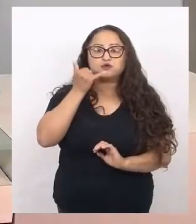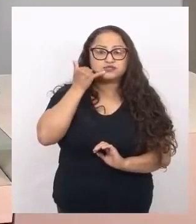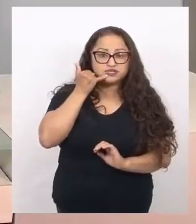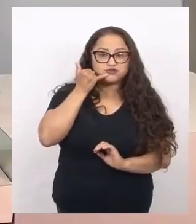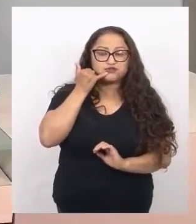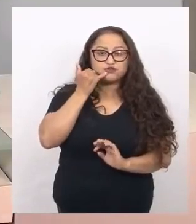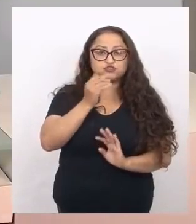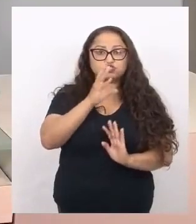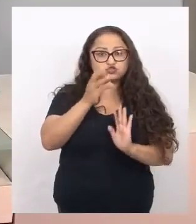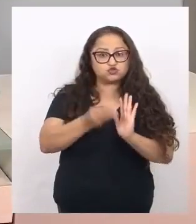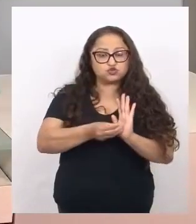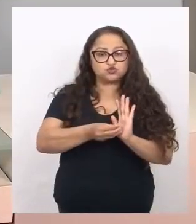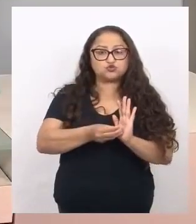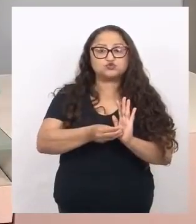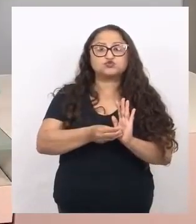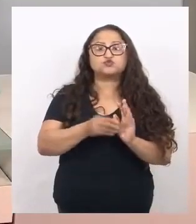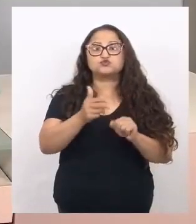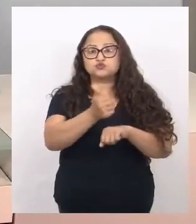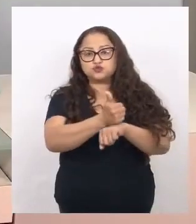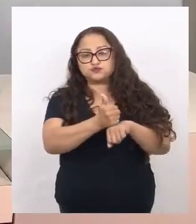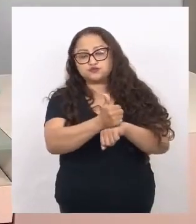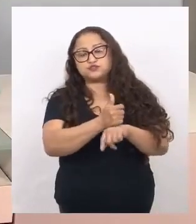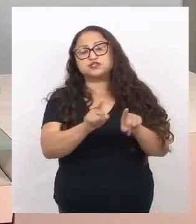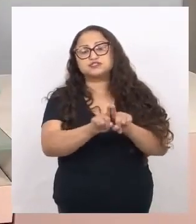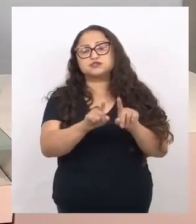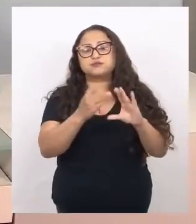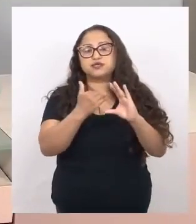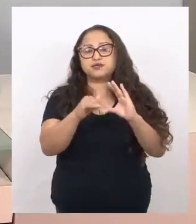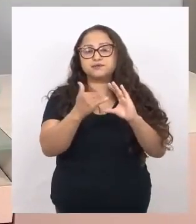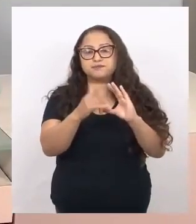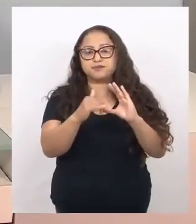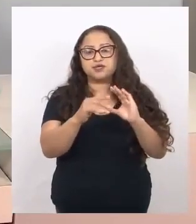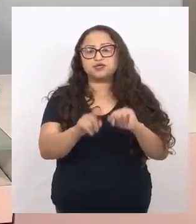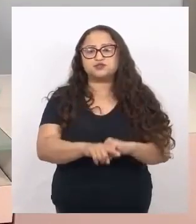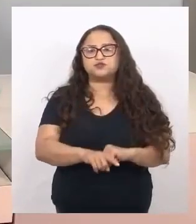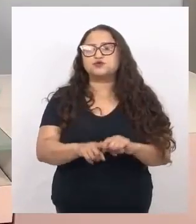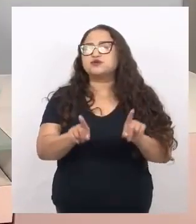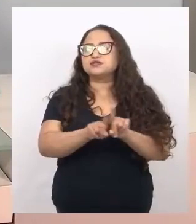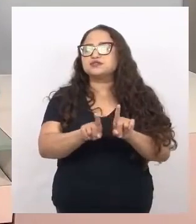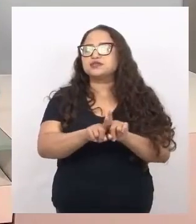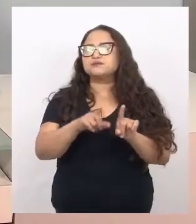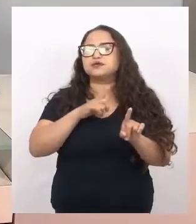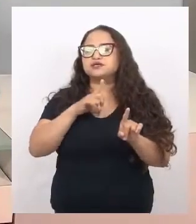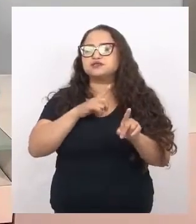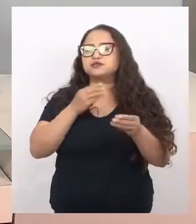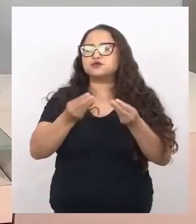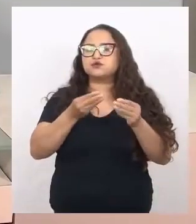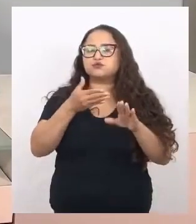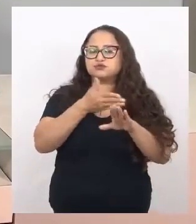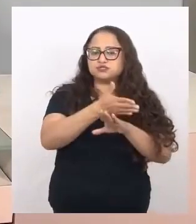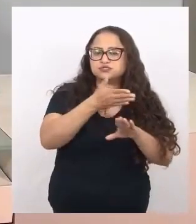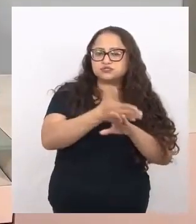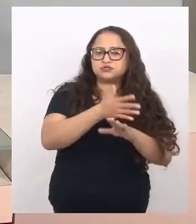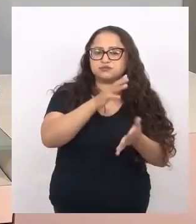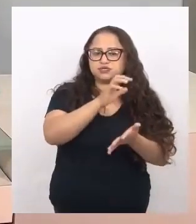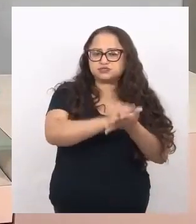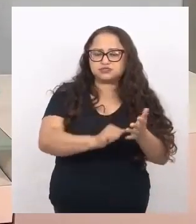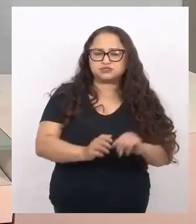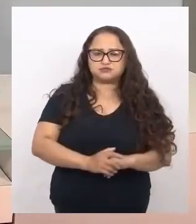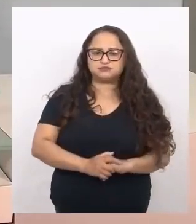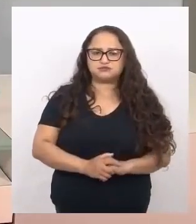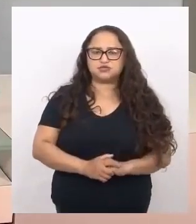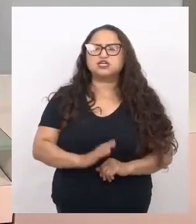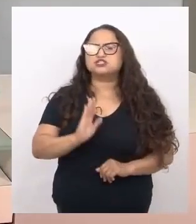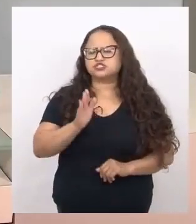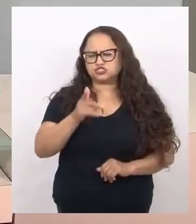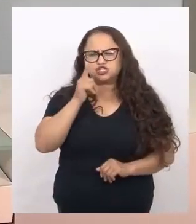esses servidores, vocês têm o e-mail, e tem também manuais de acesso ao sistema. Então, por ali você já